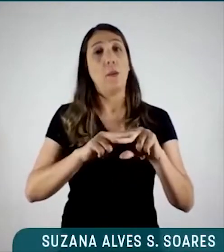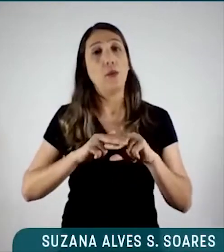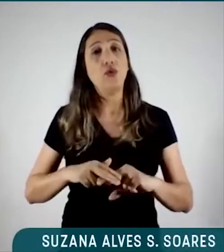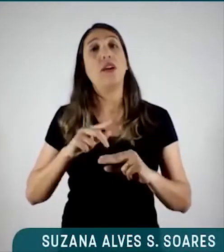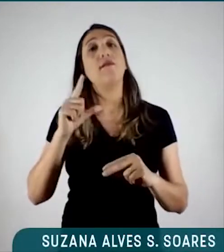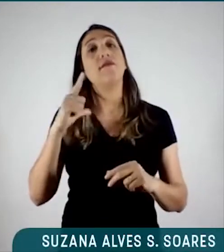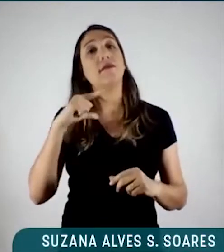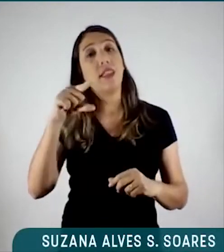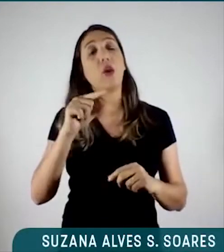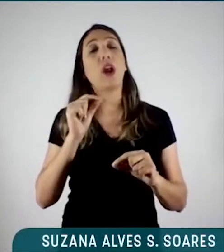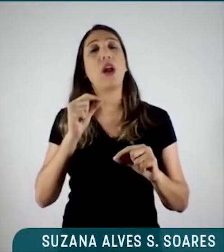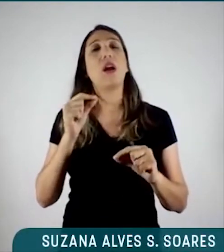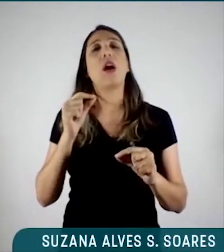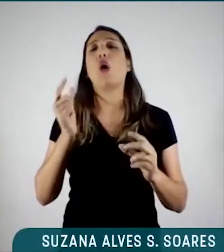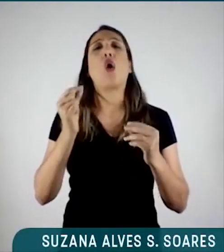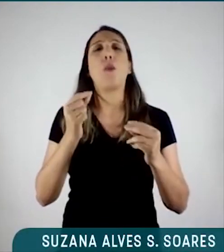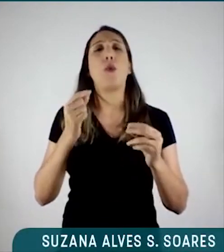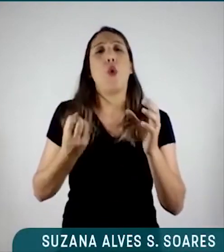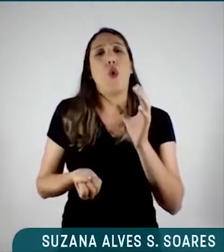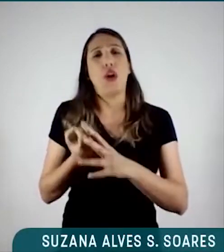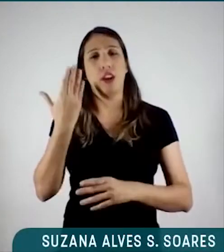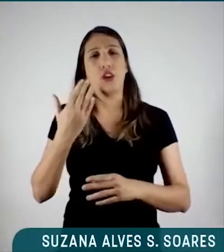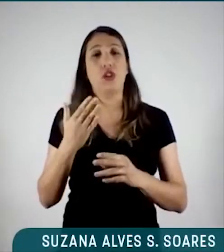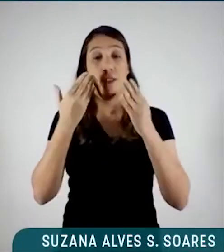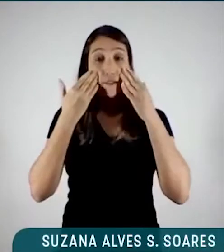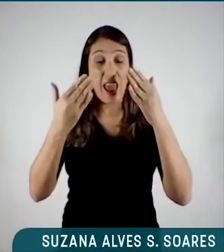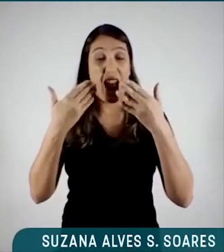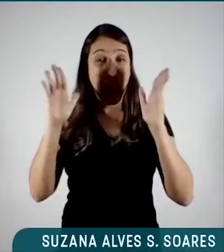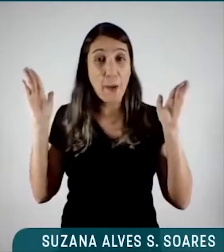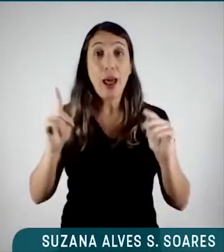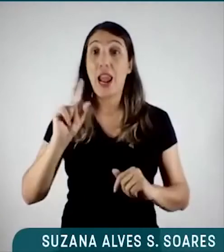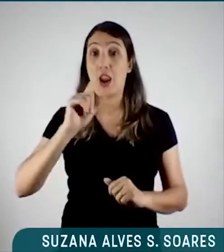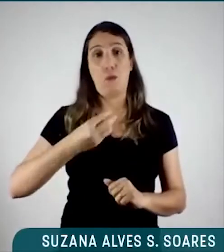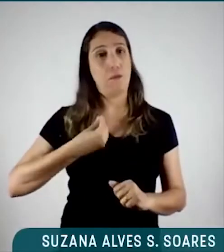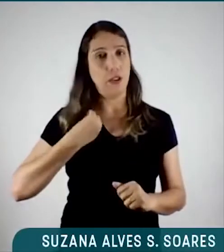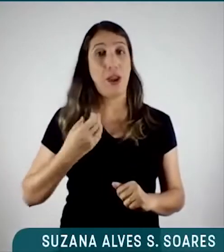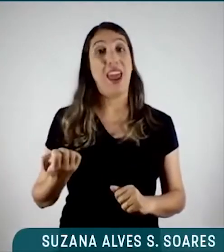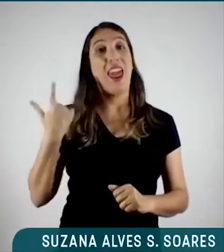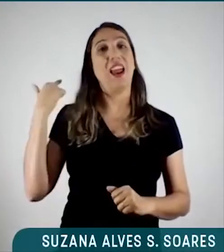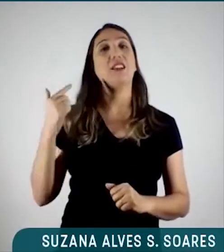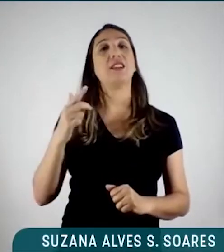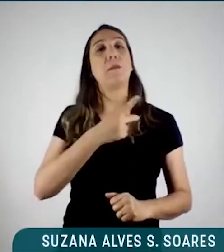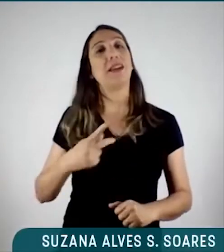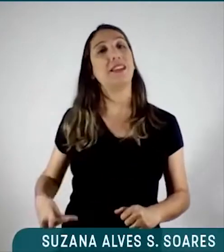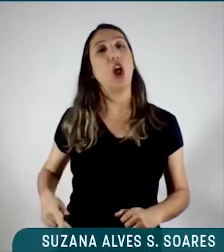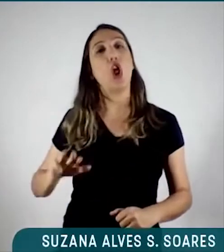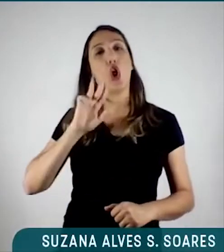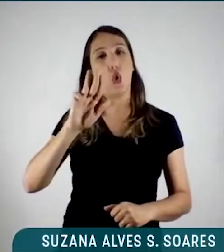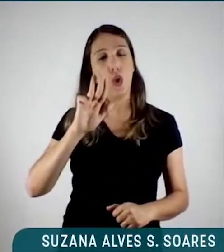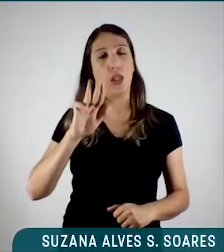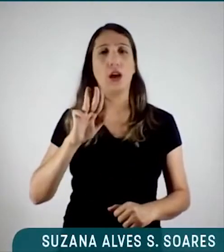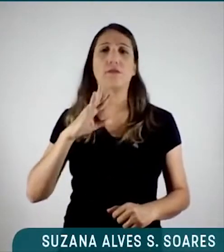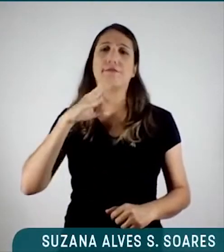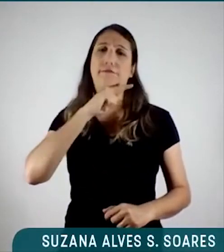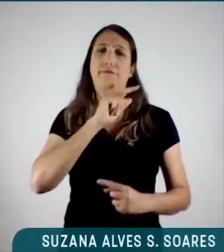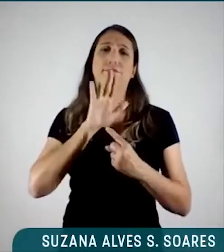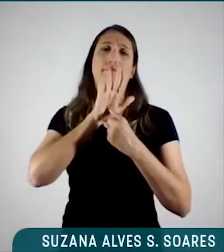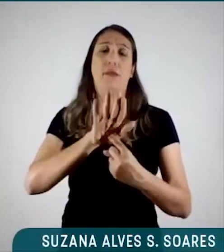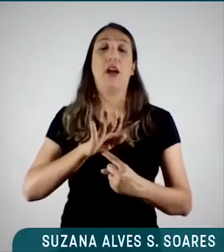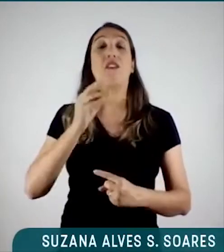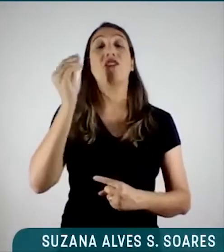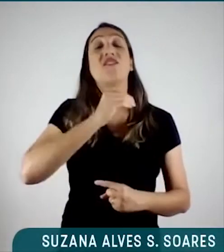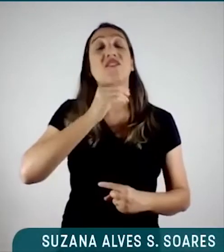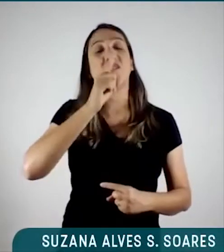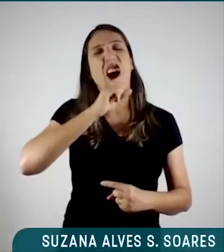de origem, essa discussão da Frente Ampla. A não participação do ex-presidente Lula, a meu ver, expõe a fragilidade dele como um líder de